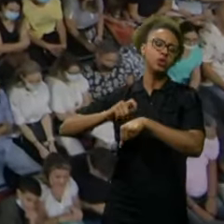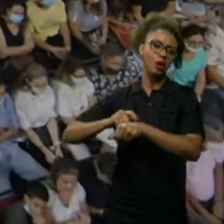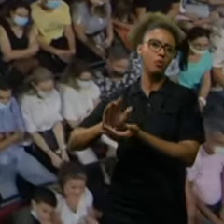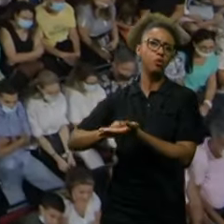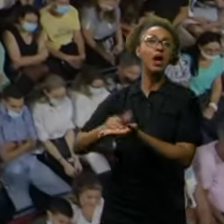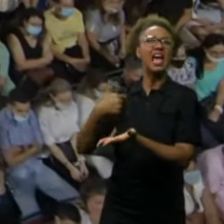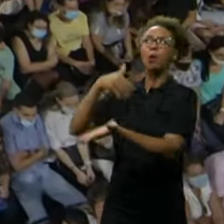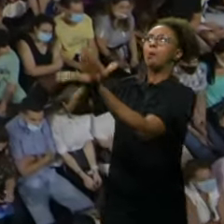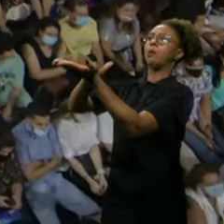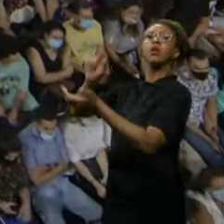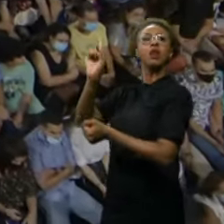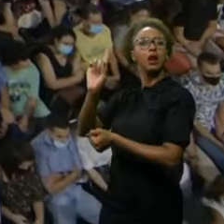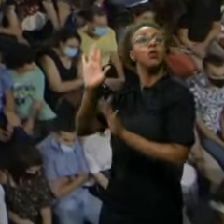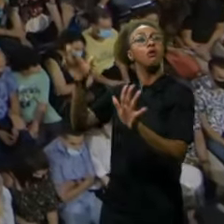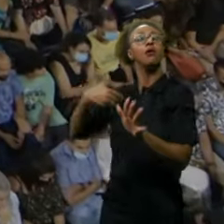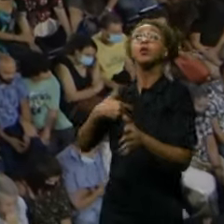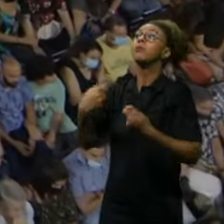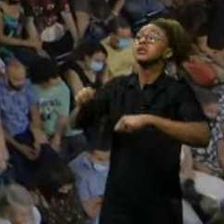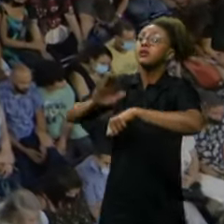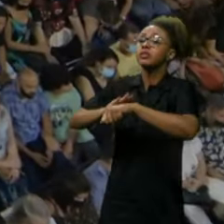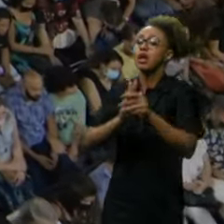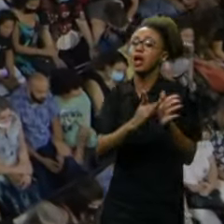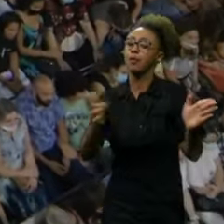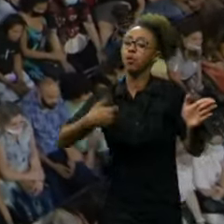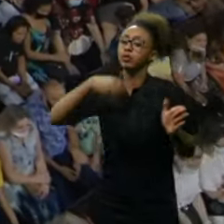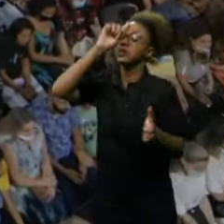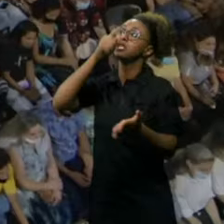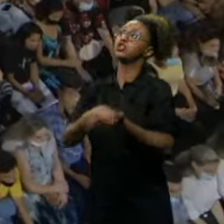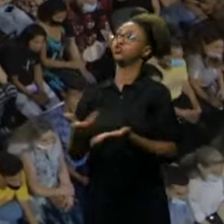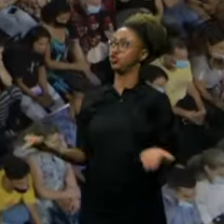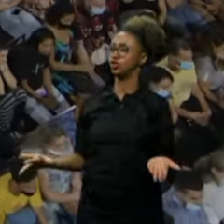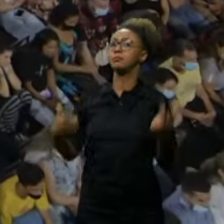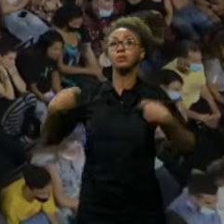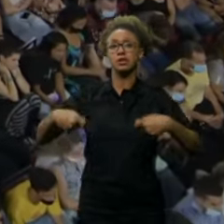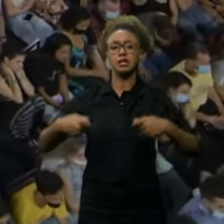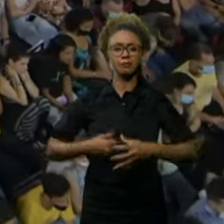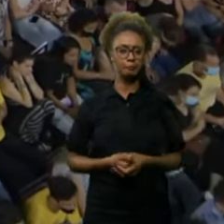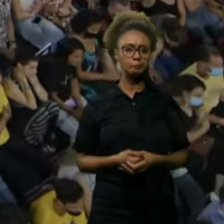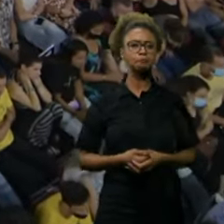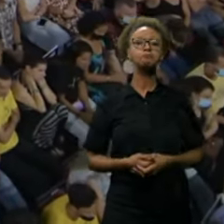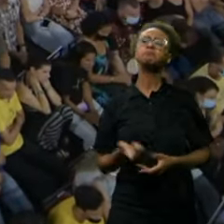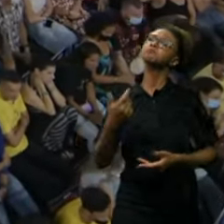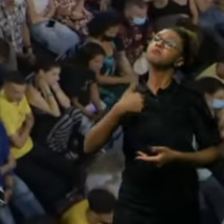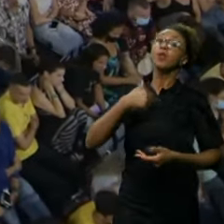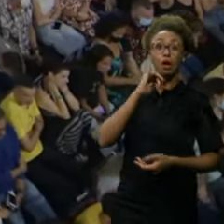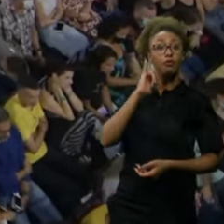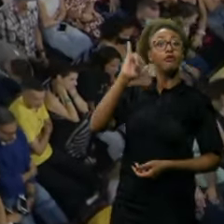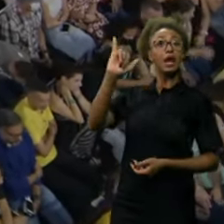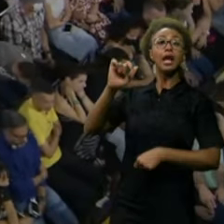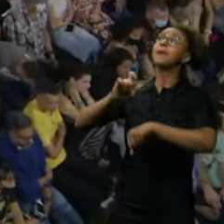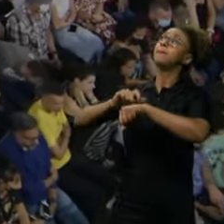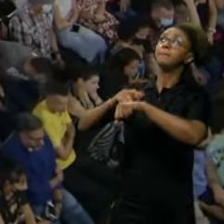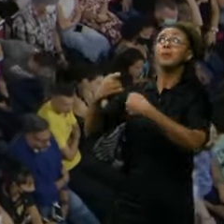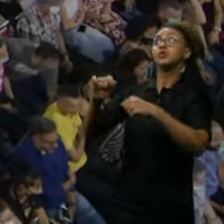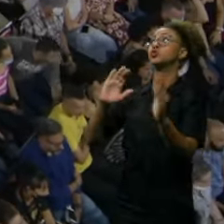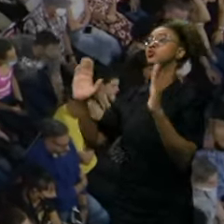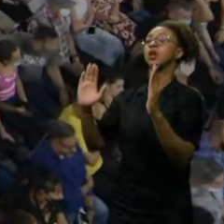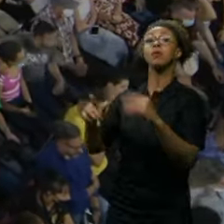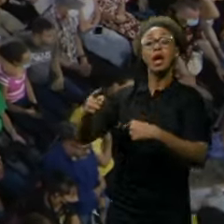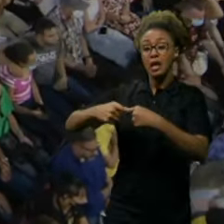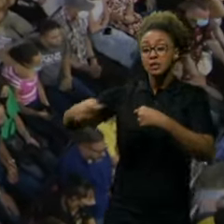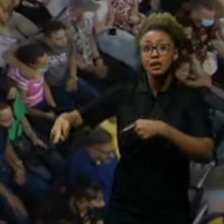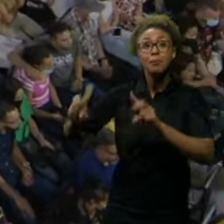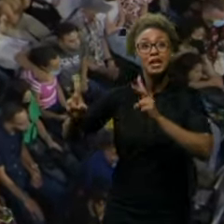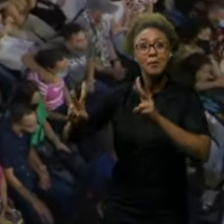porquê pressionei a Deus mas porque eu precisava de um tempo para tomar uma decisão Oi e eu disse isso para o senhor na mesma semana